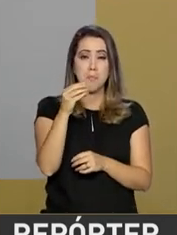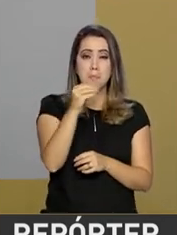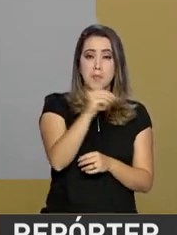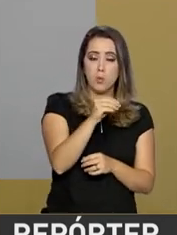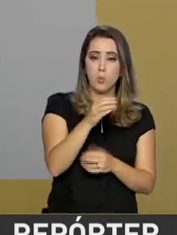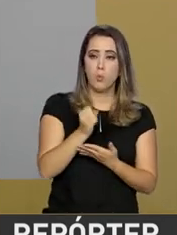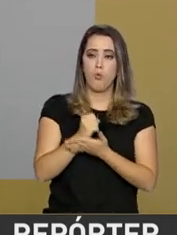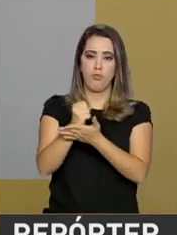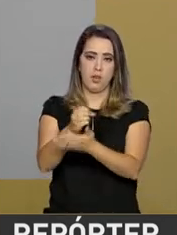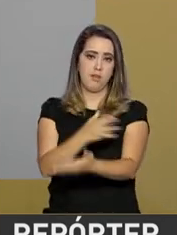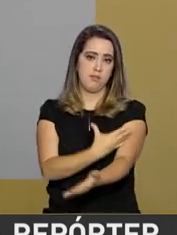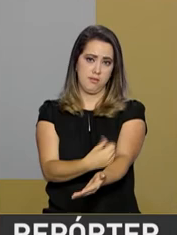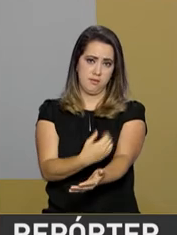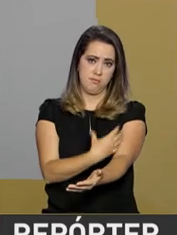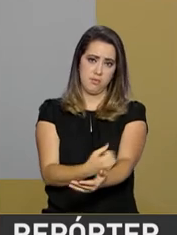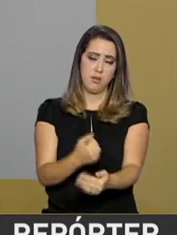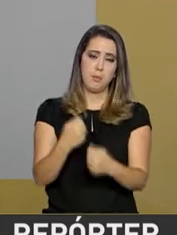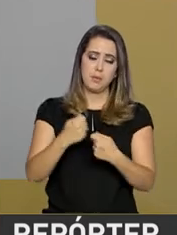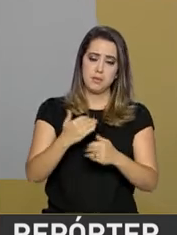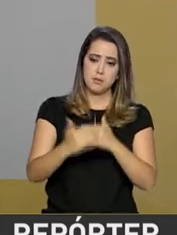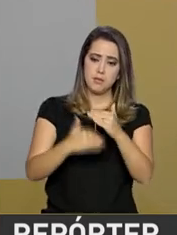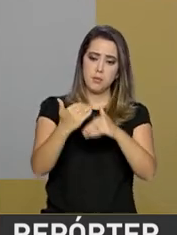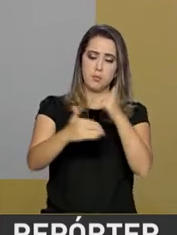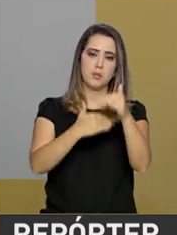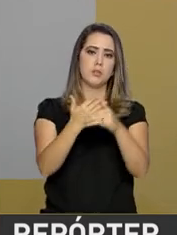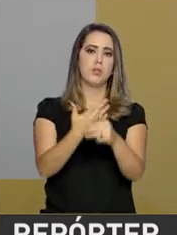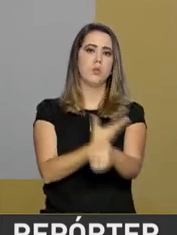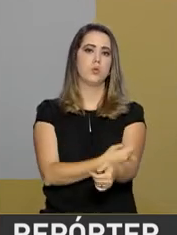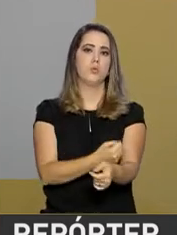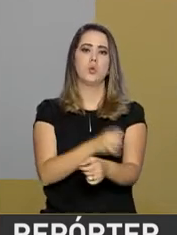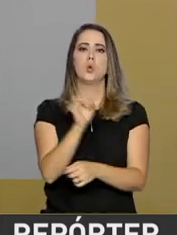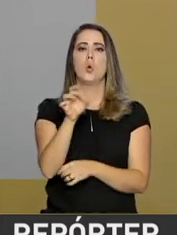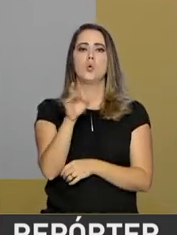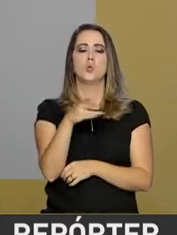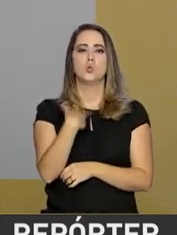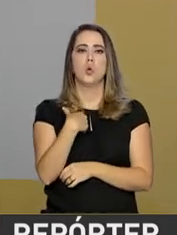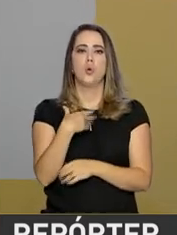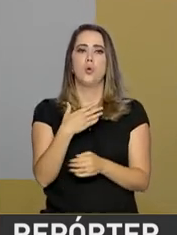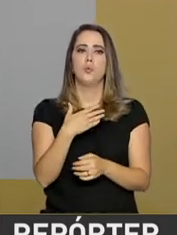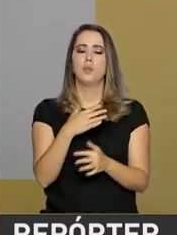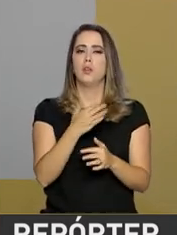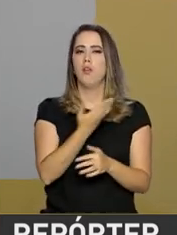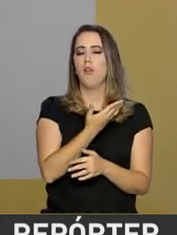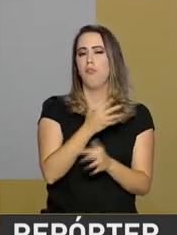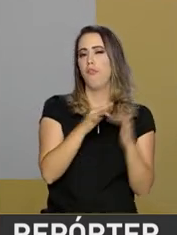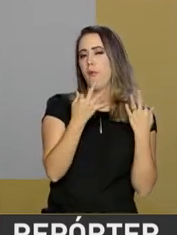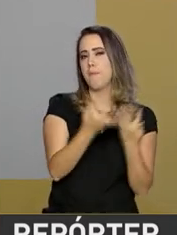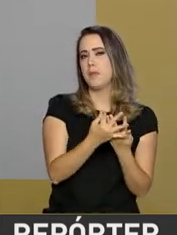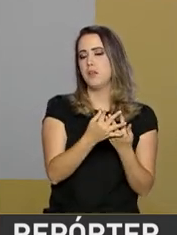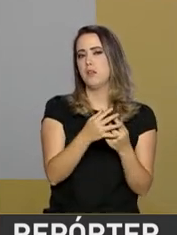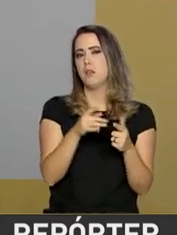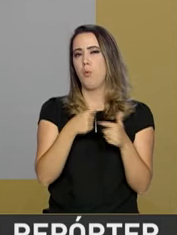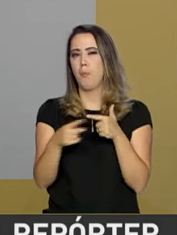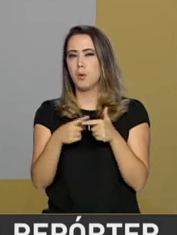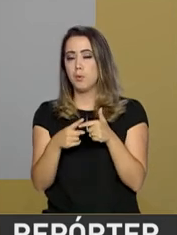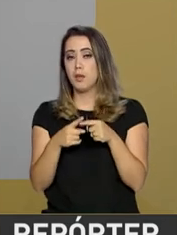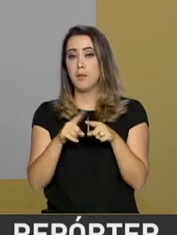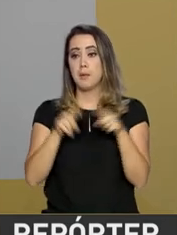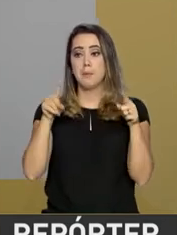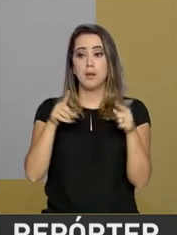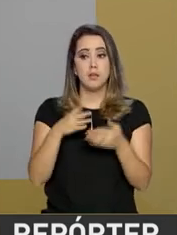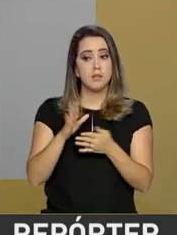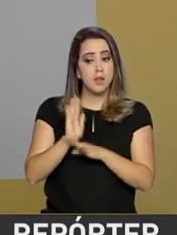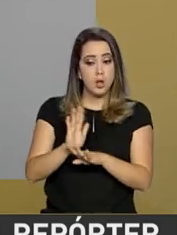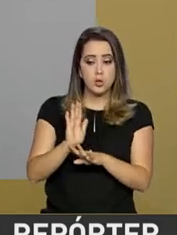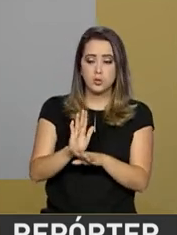que participem disso, não só quando tem parentes acidentados, vão doar sangue, mas, de um modo geral, colaborem para